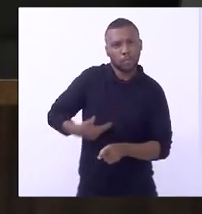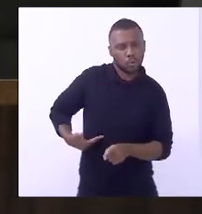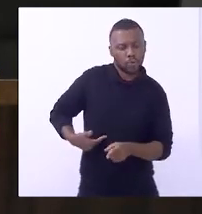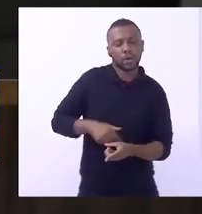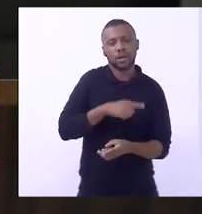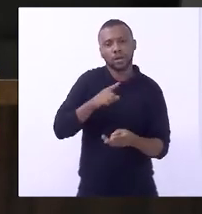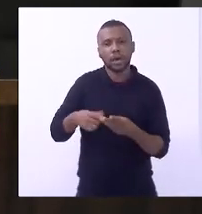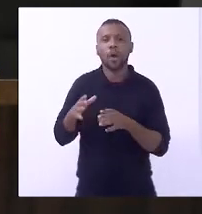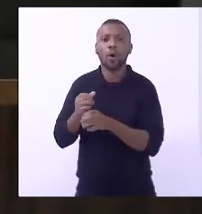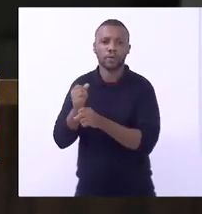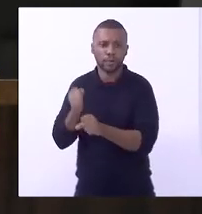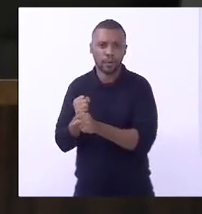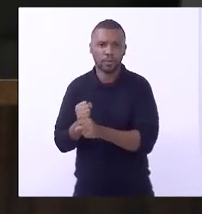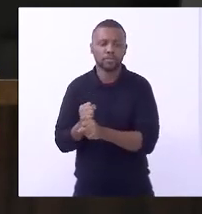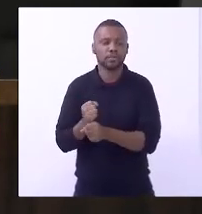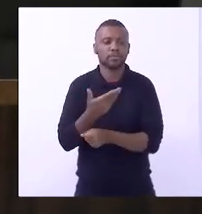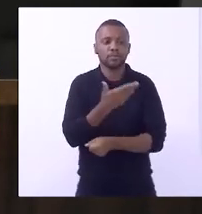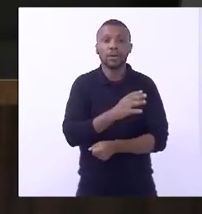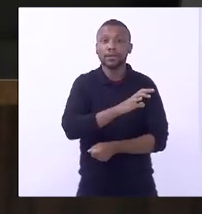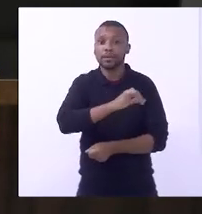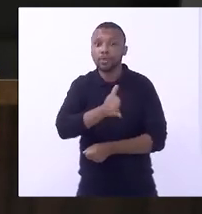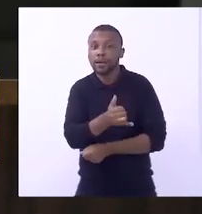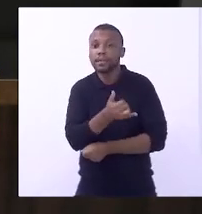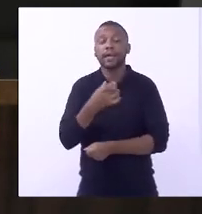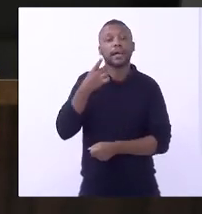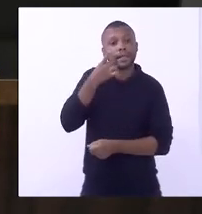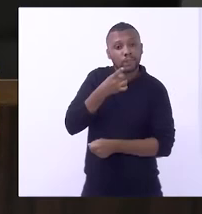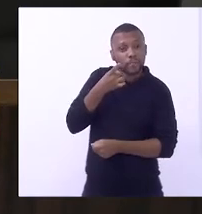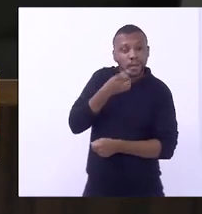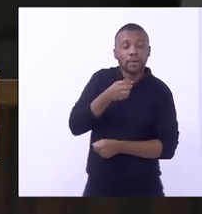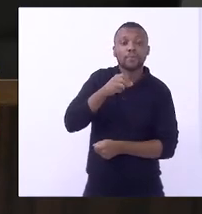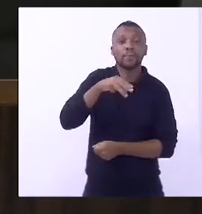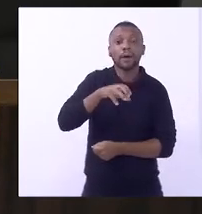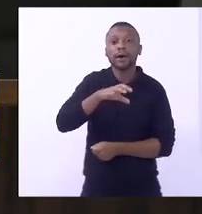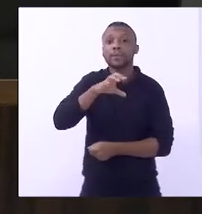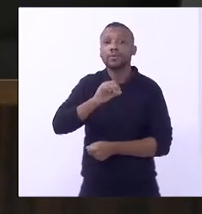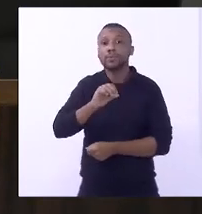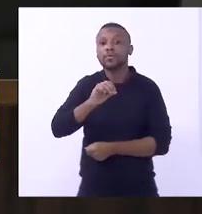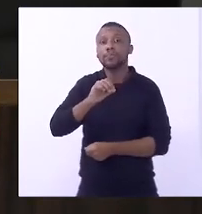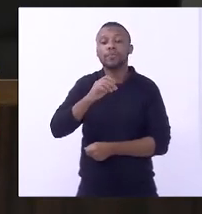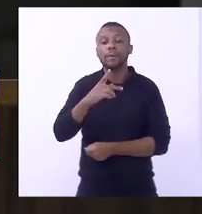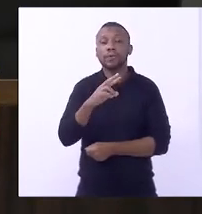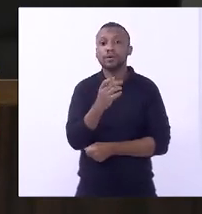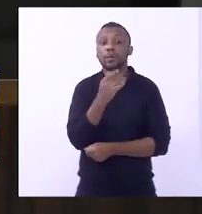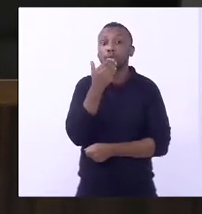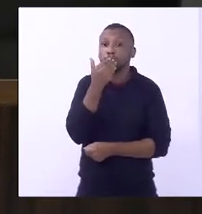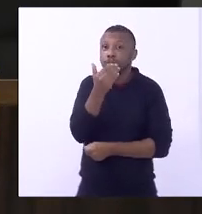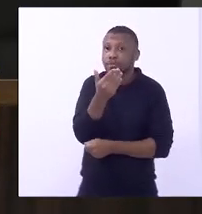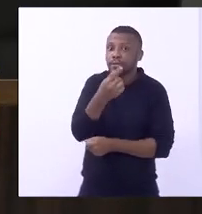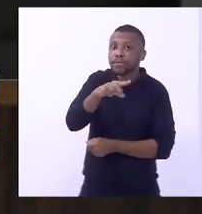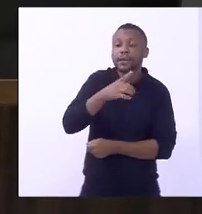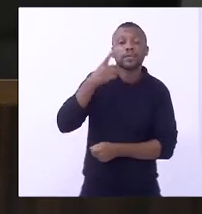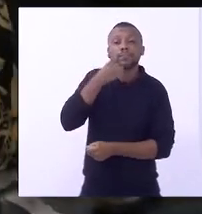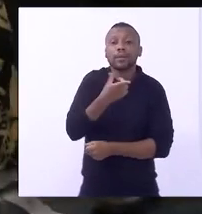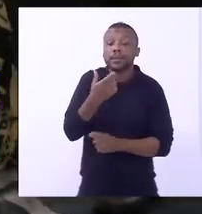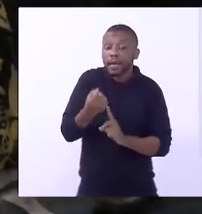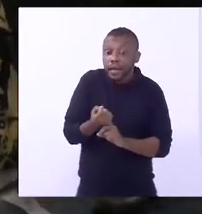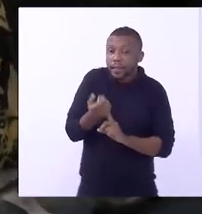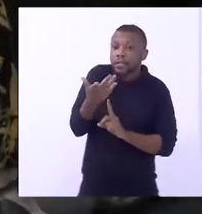Márcio Pacheco. Pediria, senhores parlamentares, que a gente possa fazer a declaração de voto ao final. Deputado Márcio.